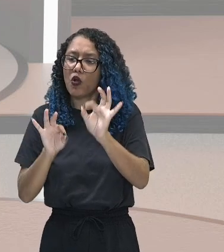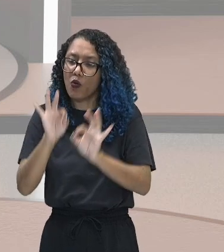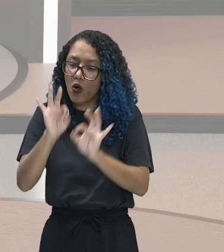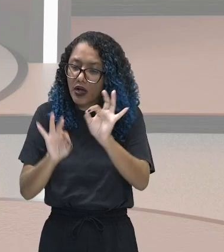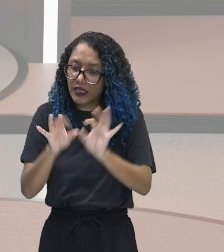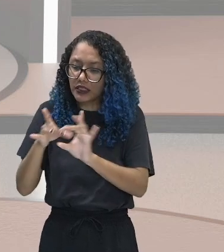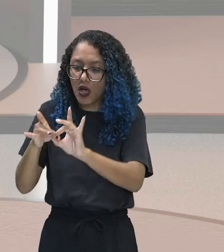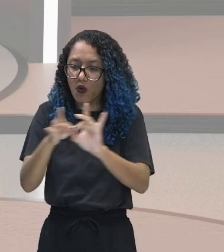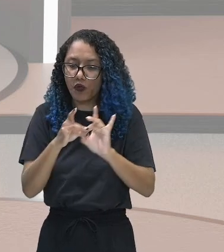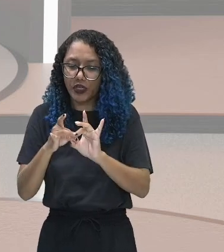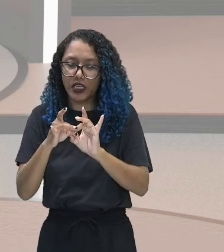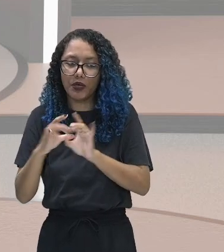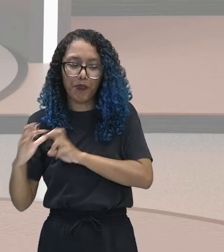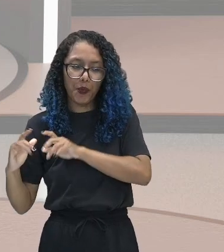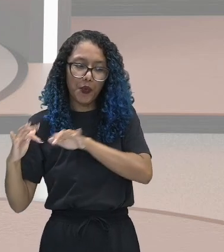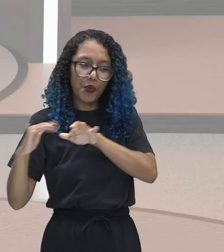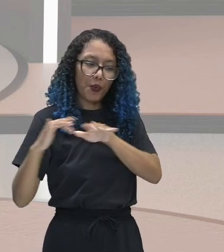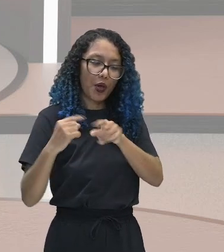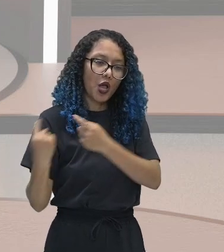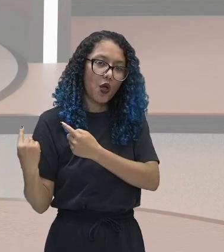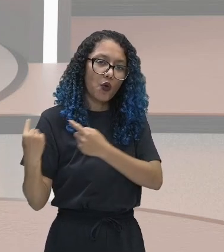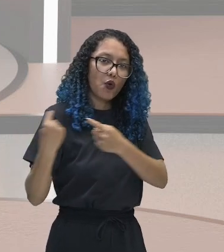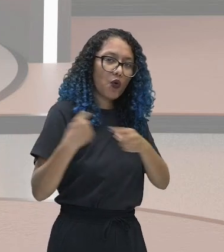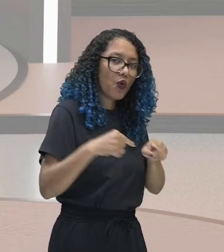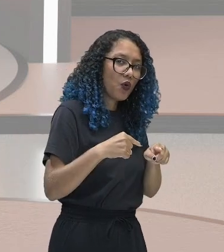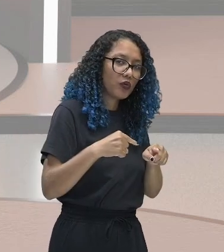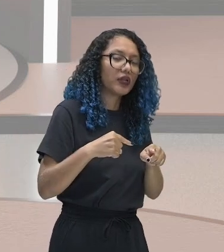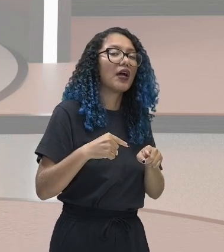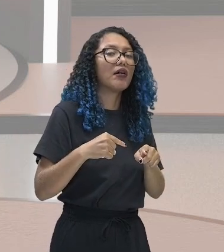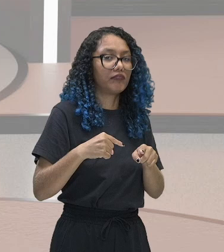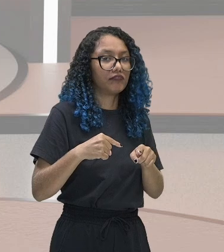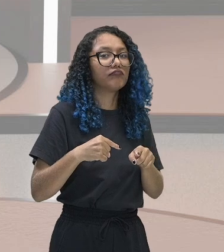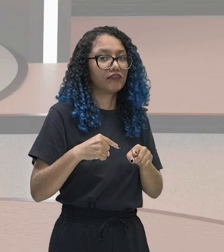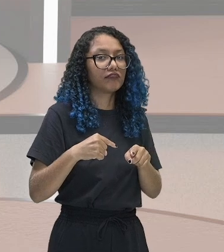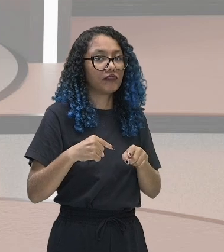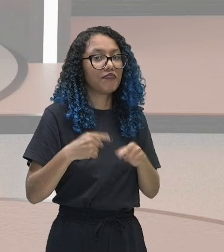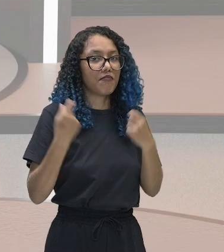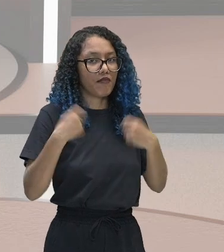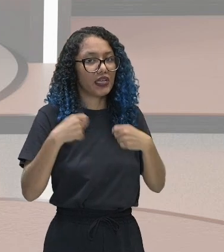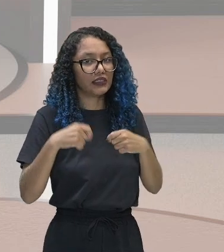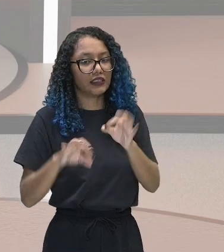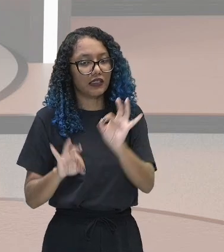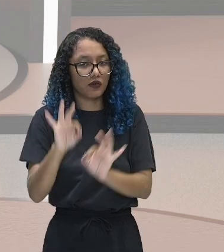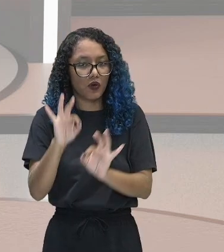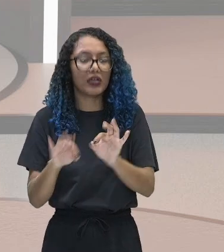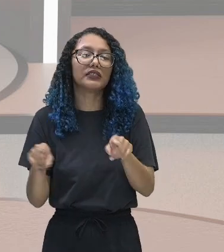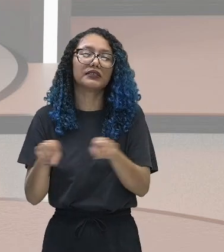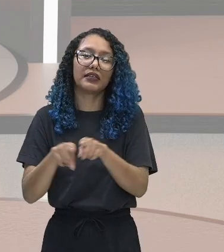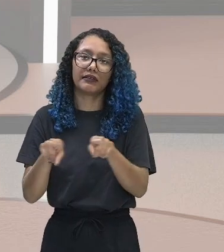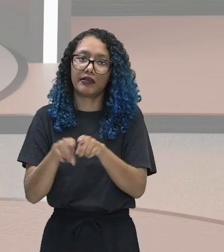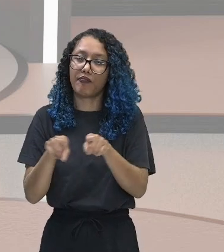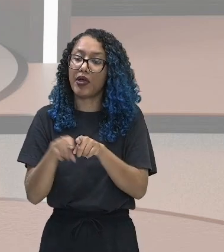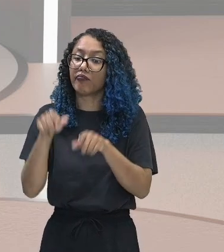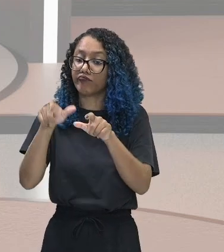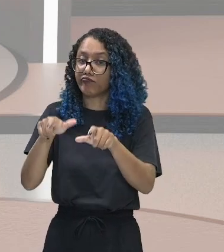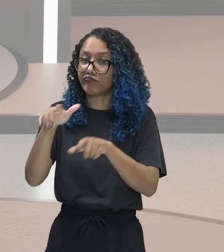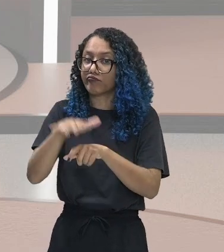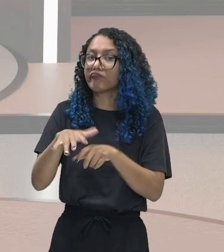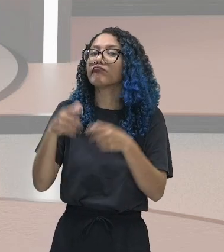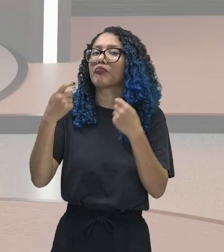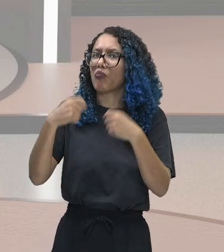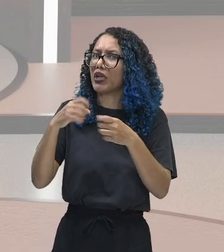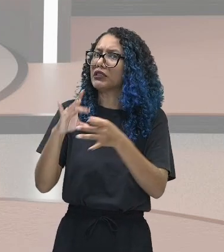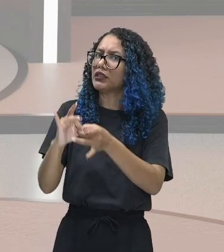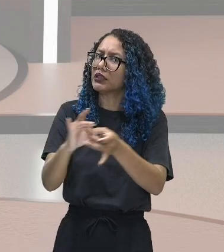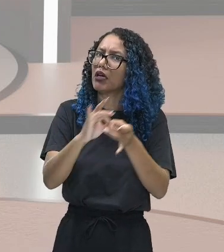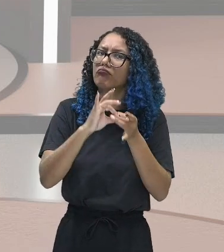de Atenas e depois de Esparta. Então, a gente precisa também começar o quê? Né? O mundo grego começa a dizer assim, não, a gente precisa se